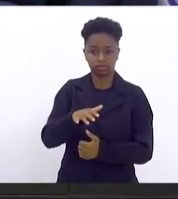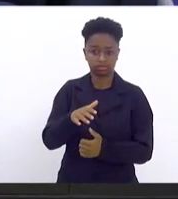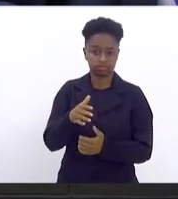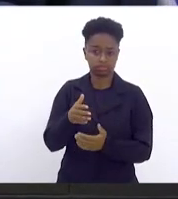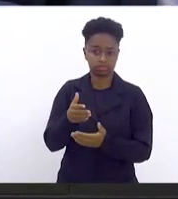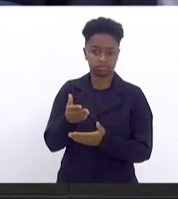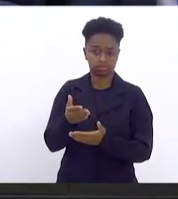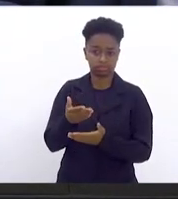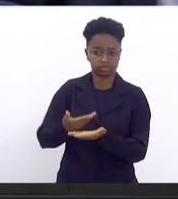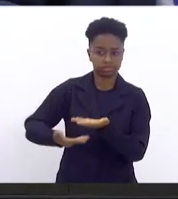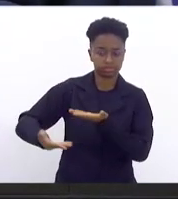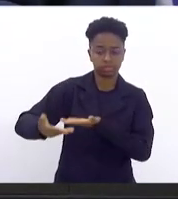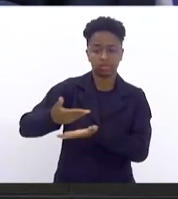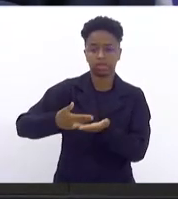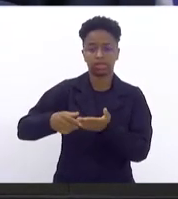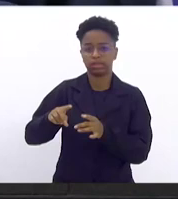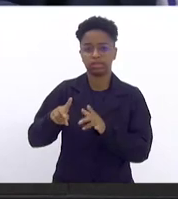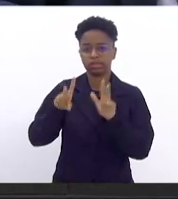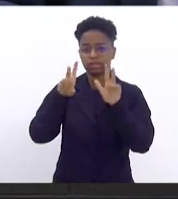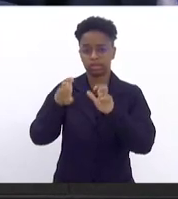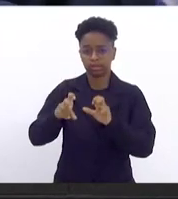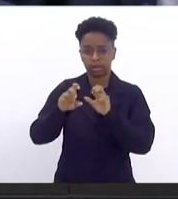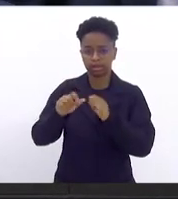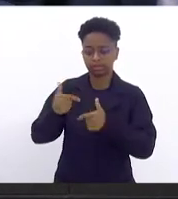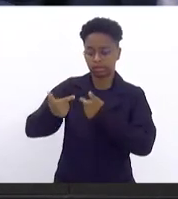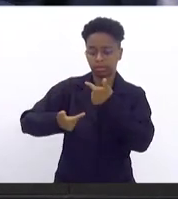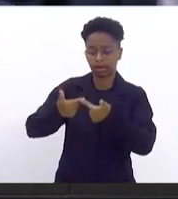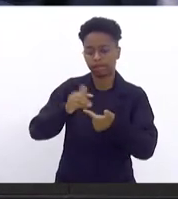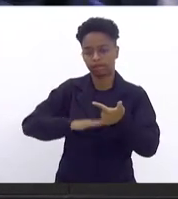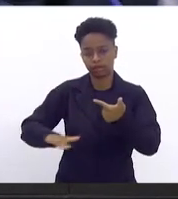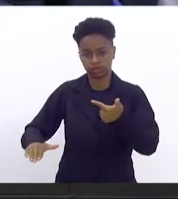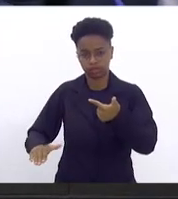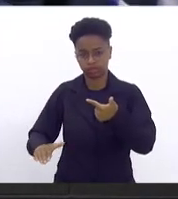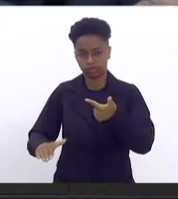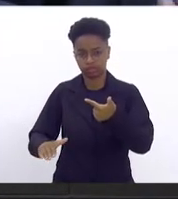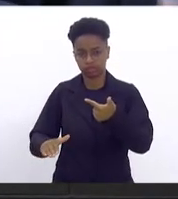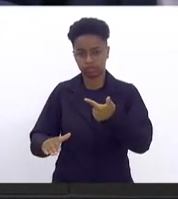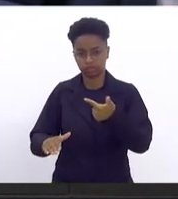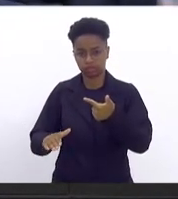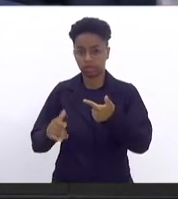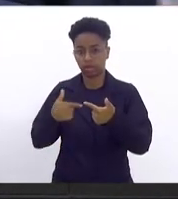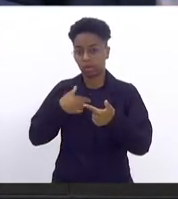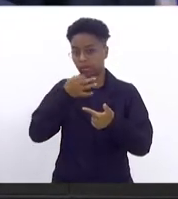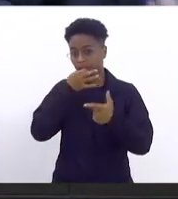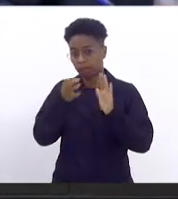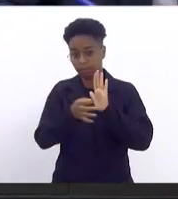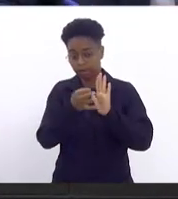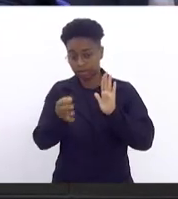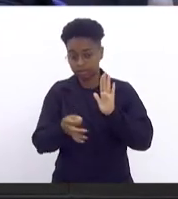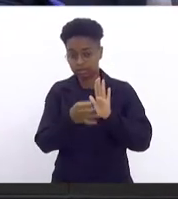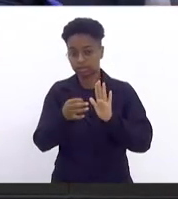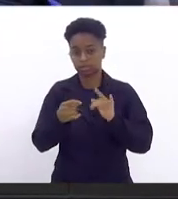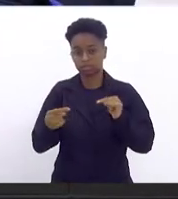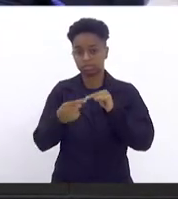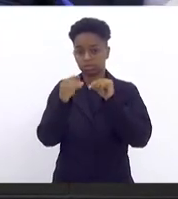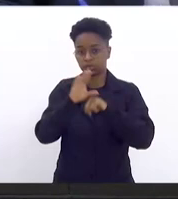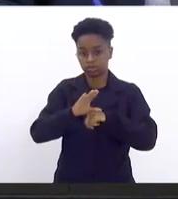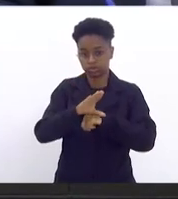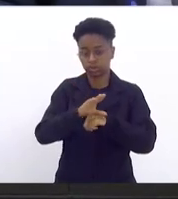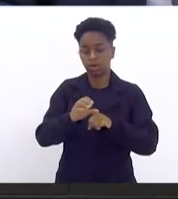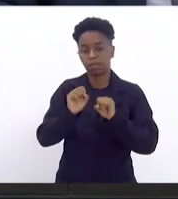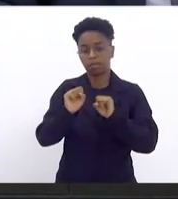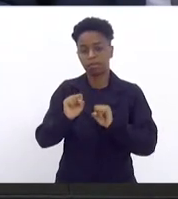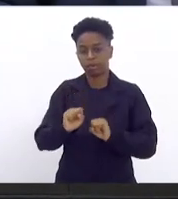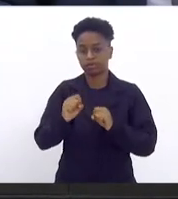prática de exploração de trabalho infantil. Meu parecer é pela constitucionalidade, em discussão, não havendo quem queira discutir, encerrada a